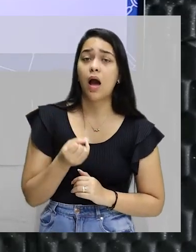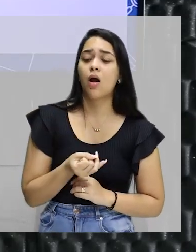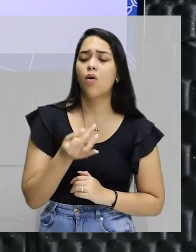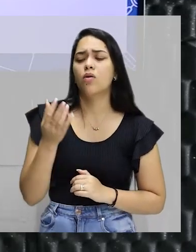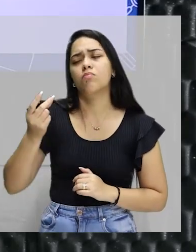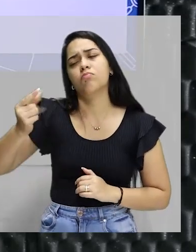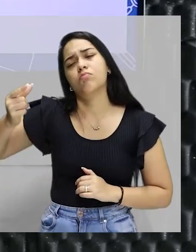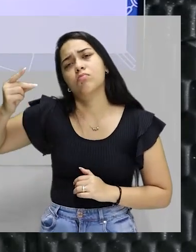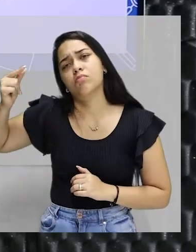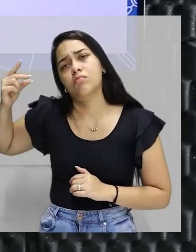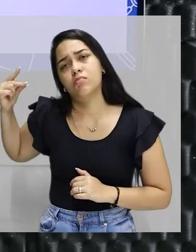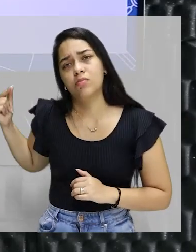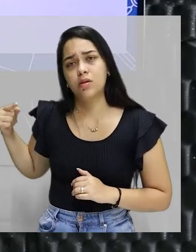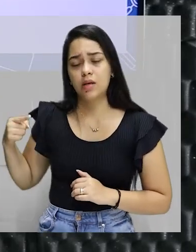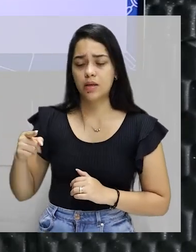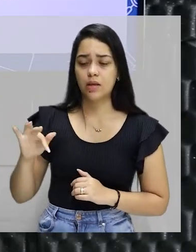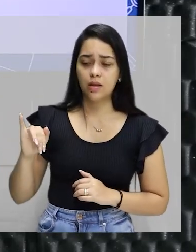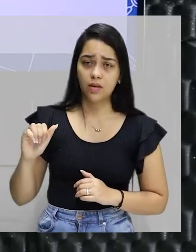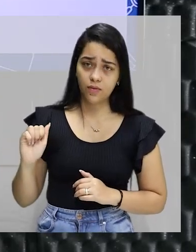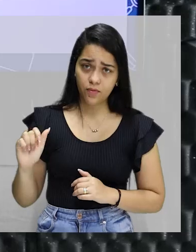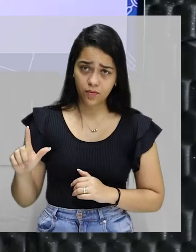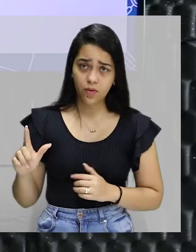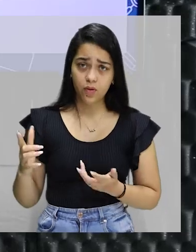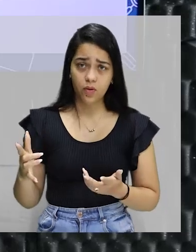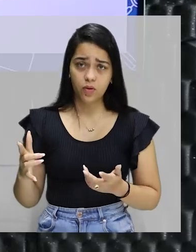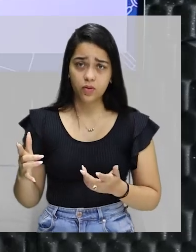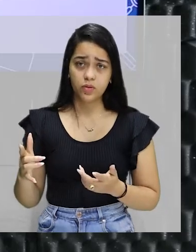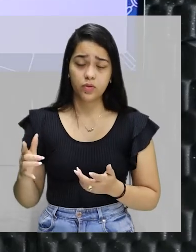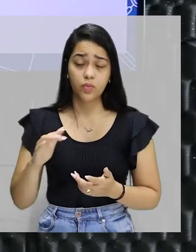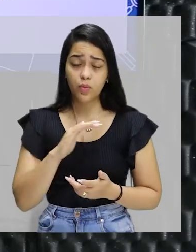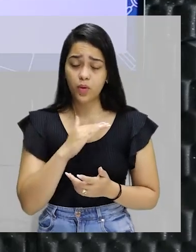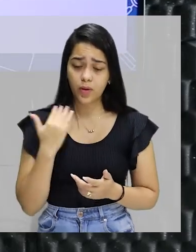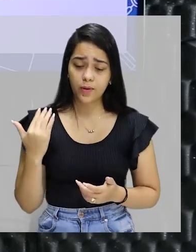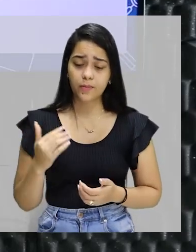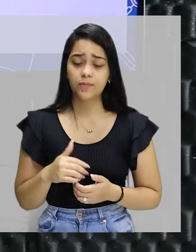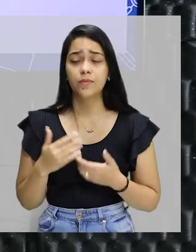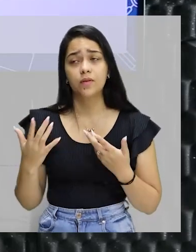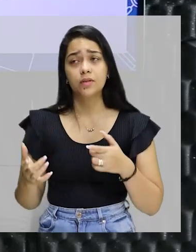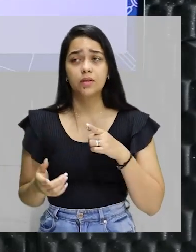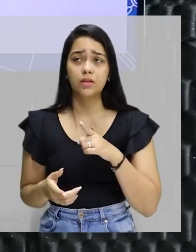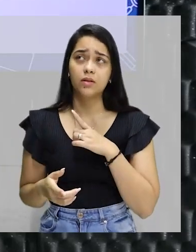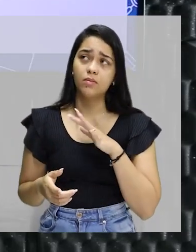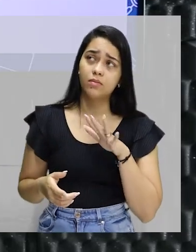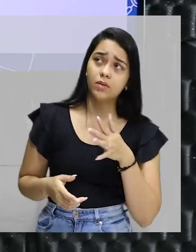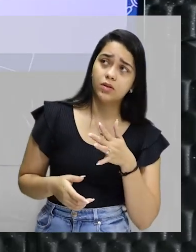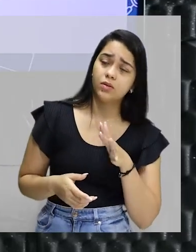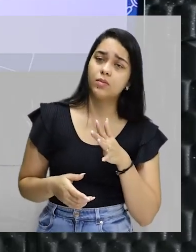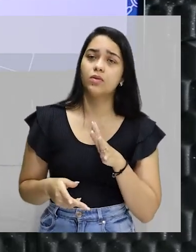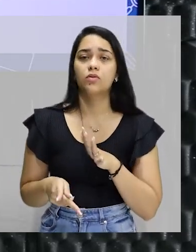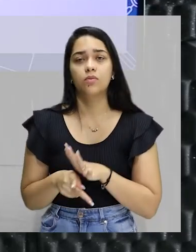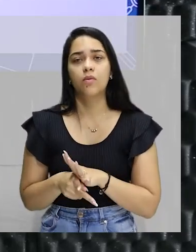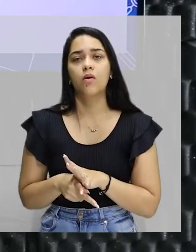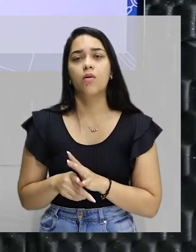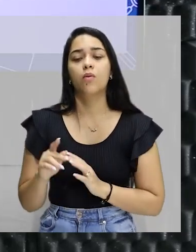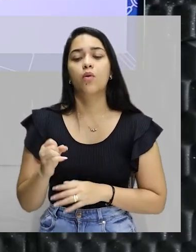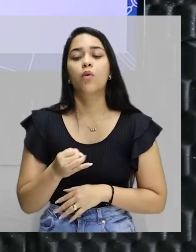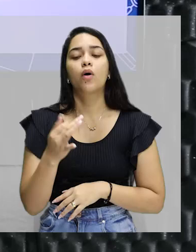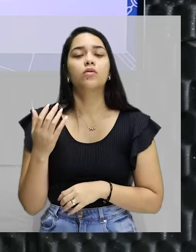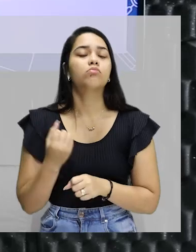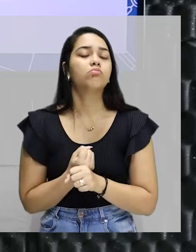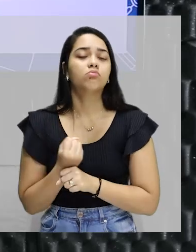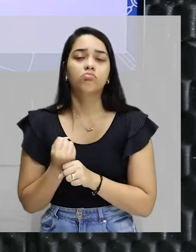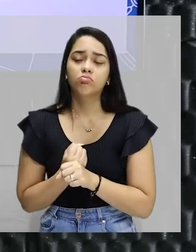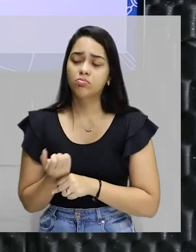tempo atrás, né, aquele fóssil ele morreu. Então você vai ter uma estimativa de quanto tempo,